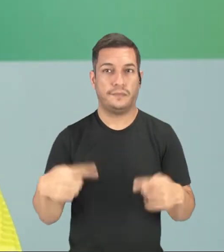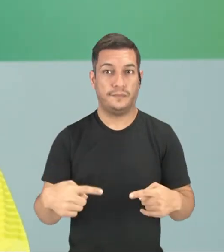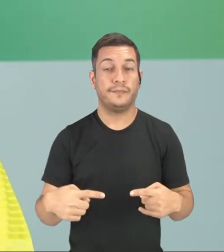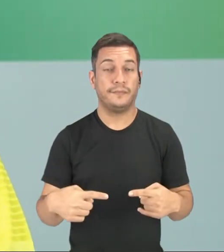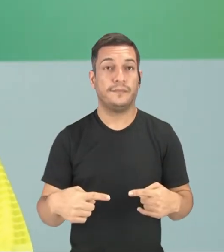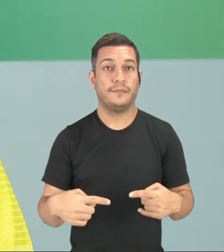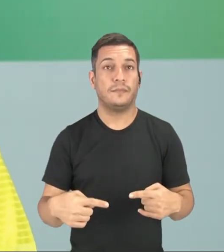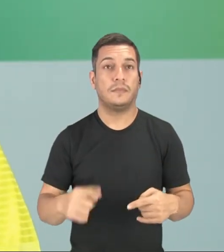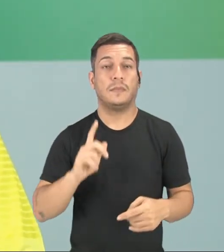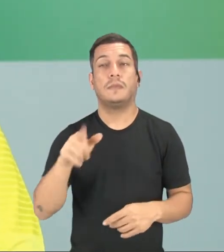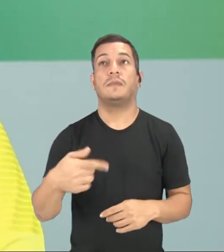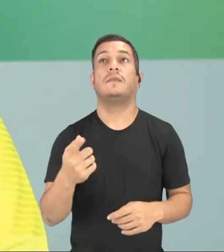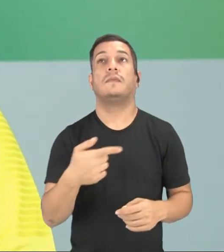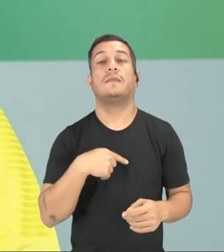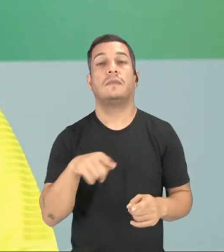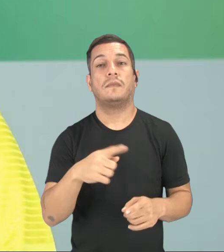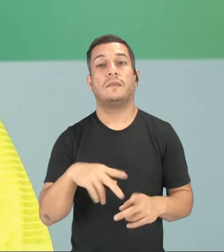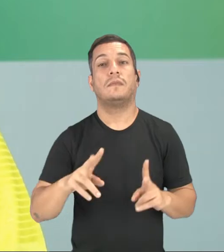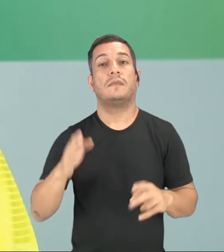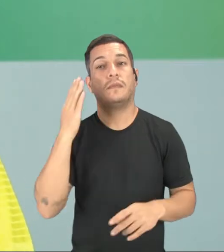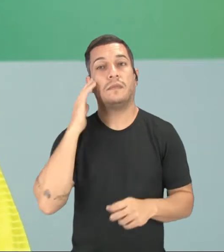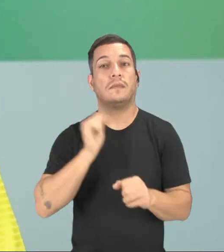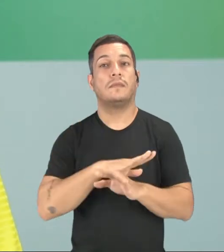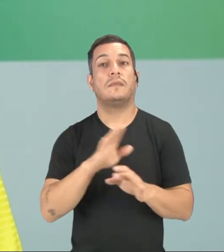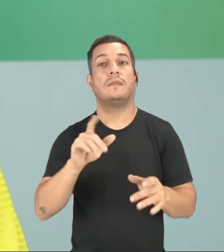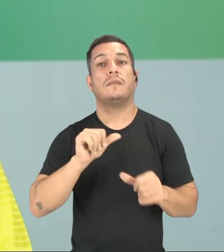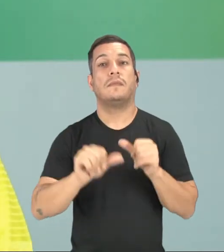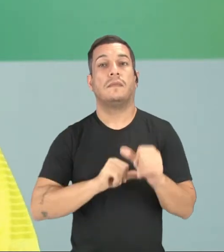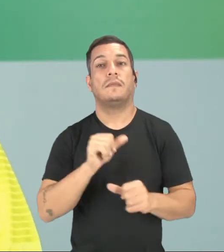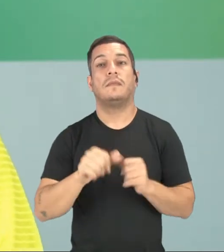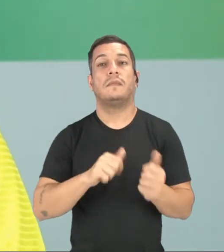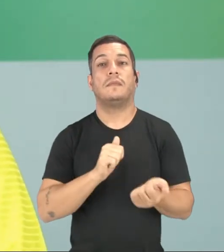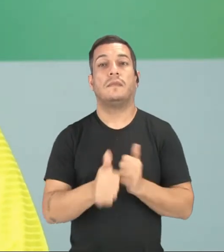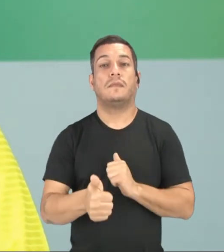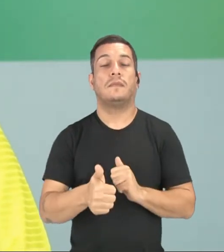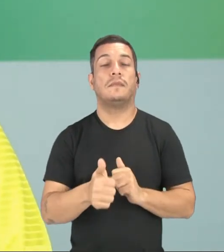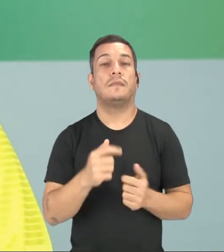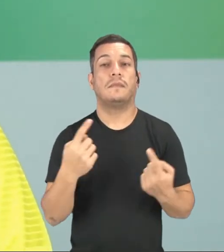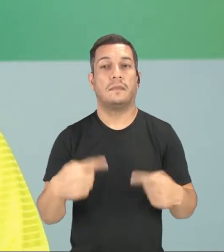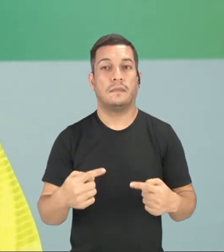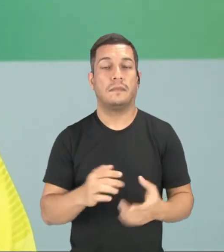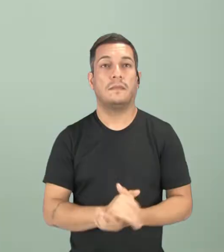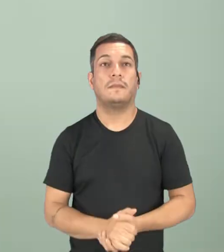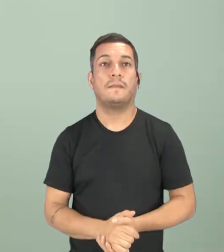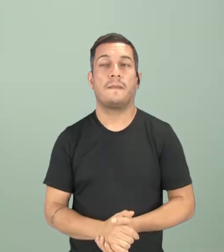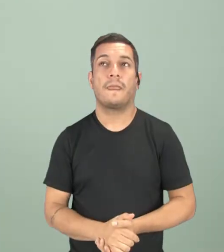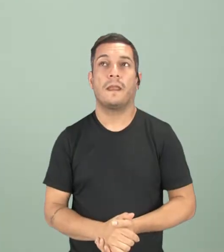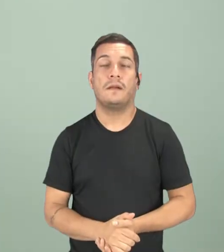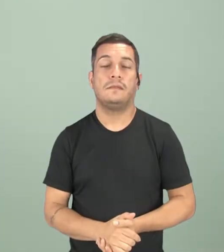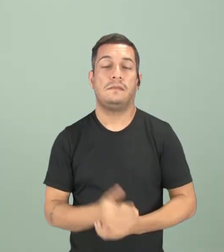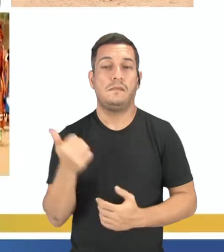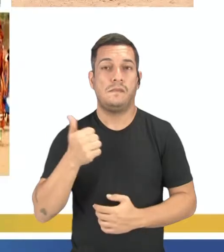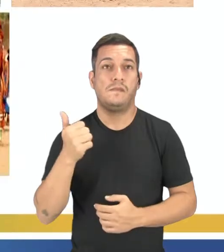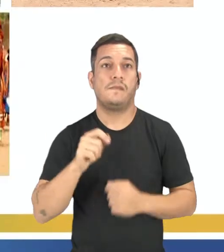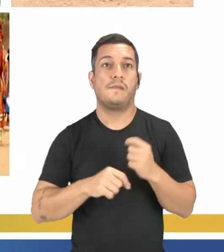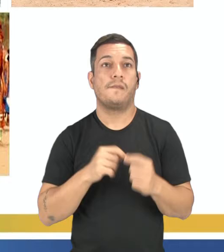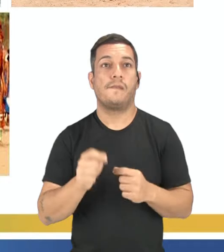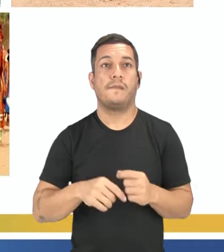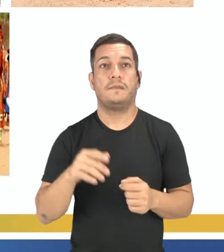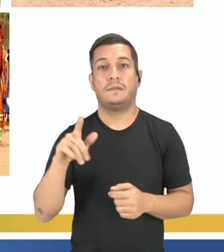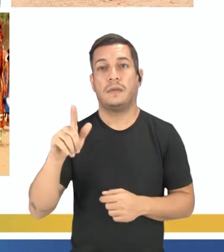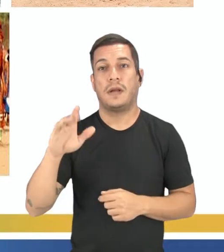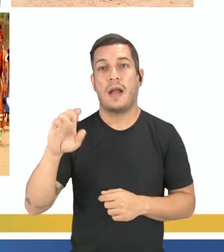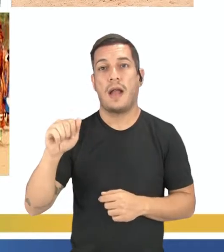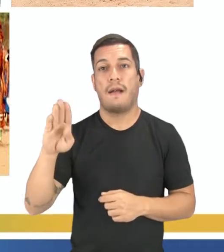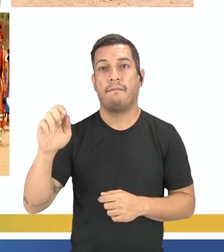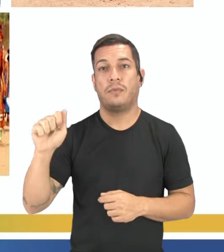cunho competitivo, que depois, mais lá na frente, vocês vão entender que elas se transformam em esportes de competição, tá? O primeiro deles